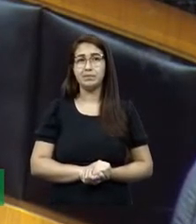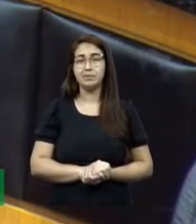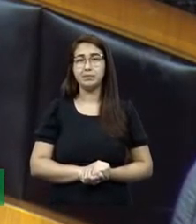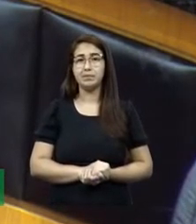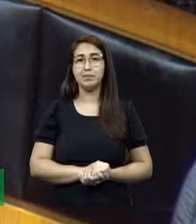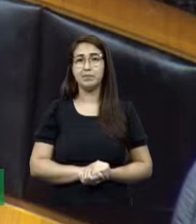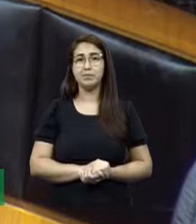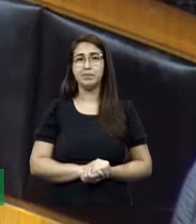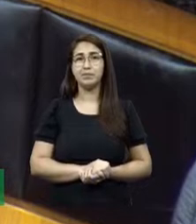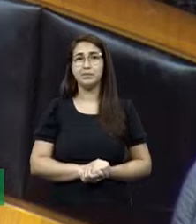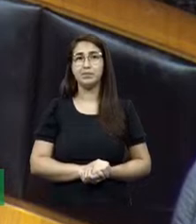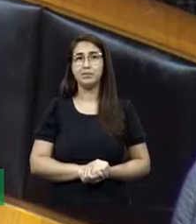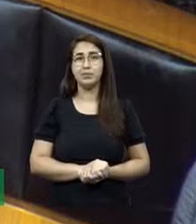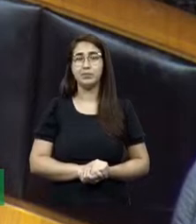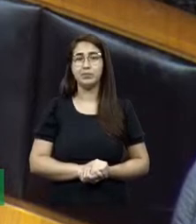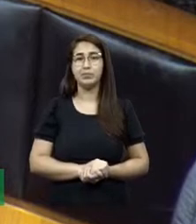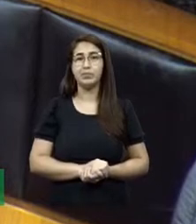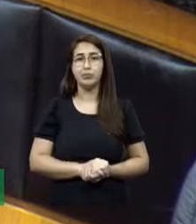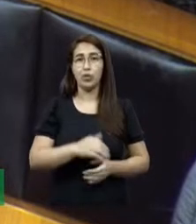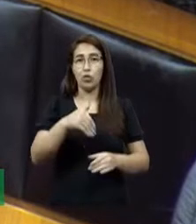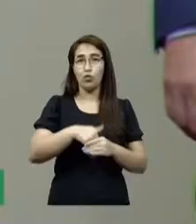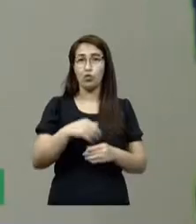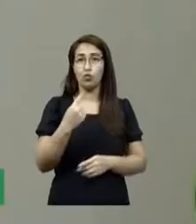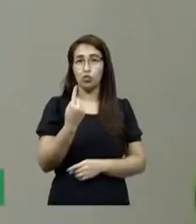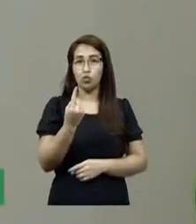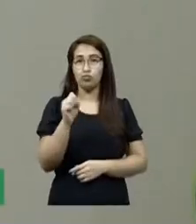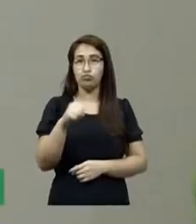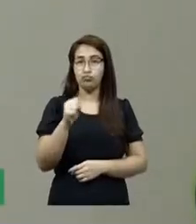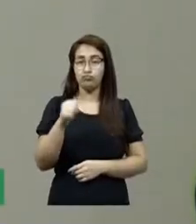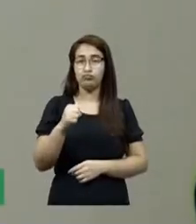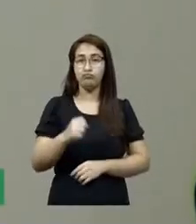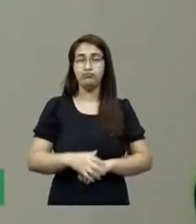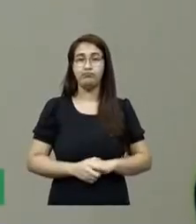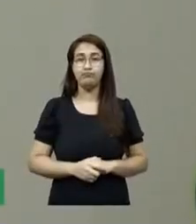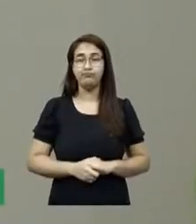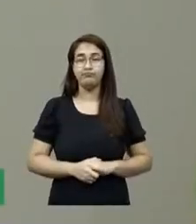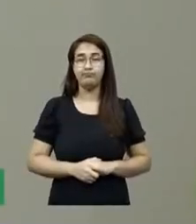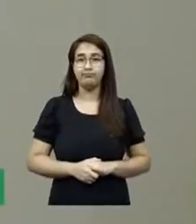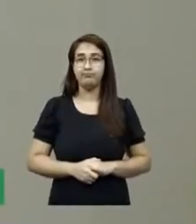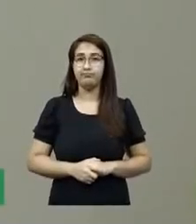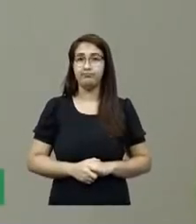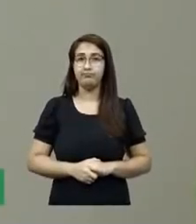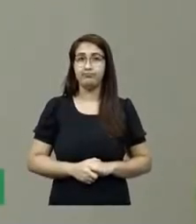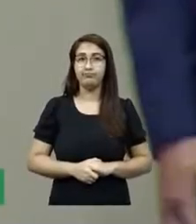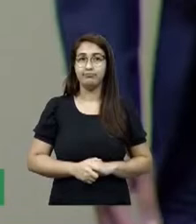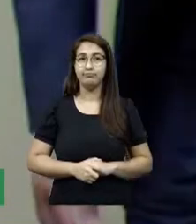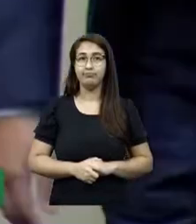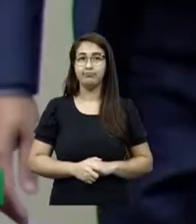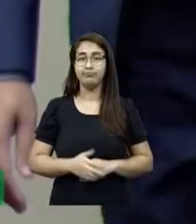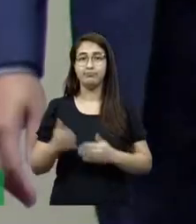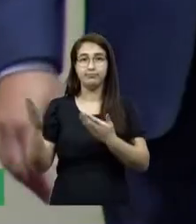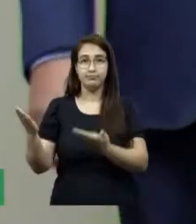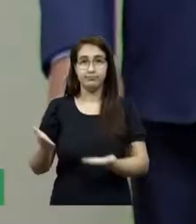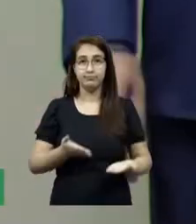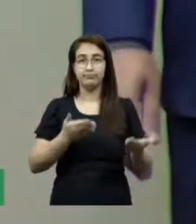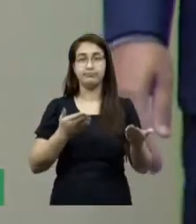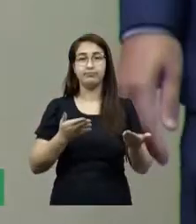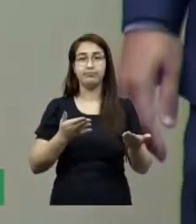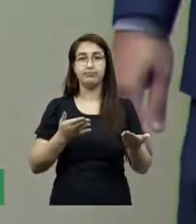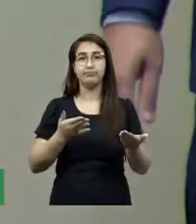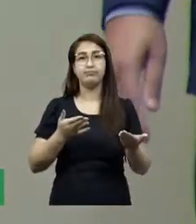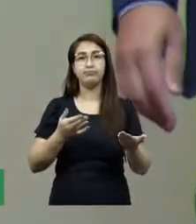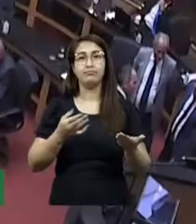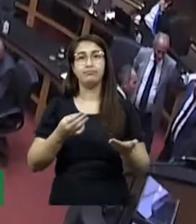senhor presidente. Portanto, obrigado. Voto 1, voto sim. Obrigado, deputado Milton Schaefer. Com a palavra, ordem, deputado Milton